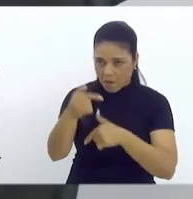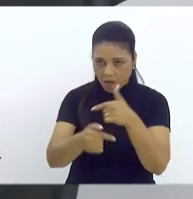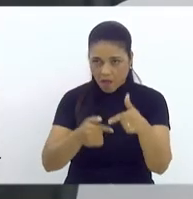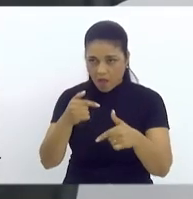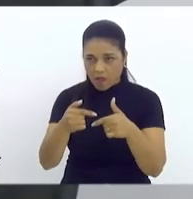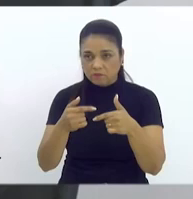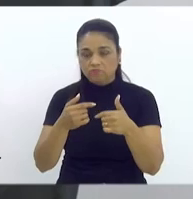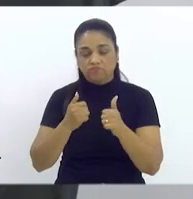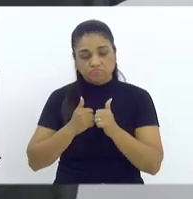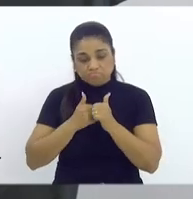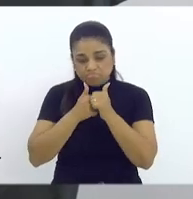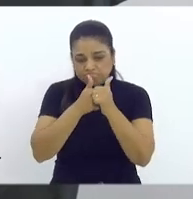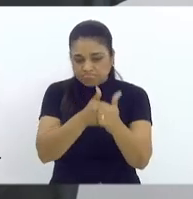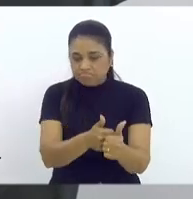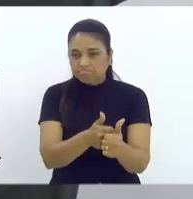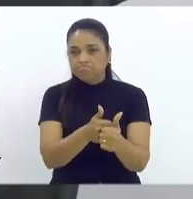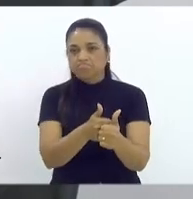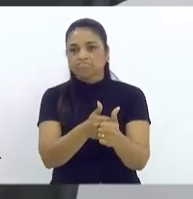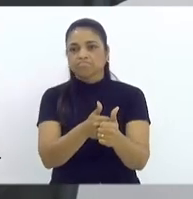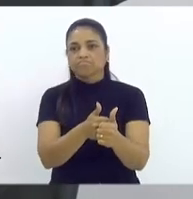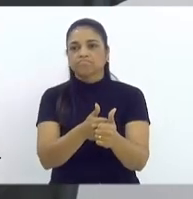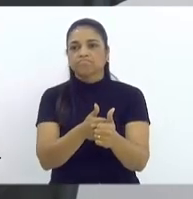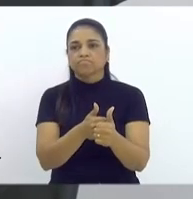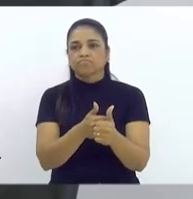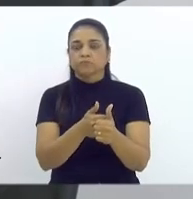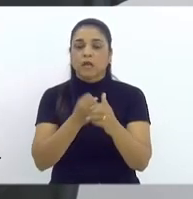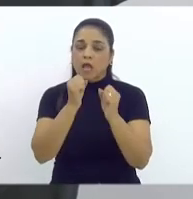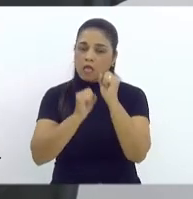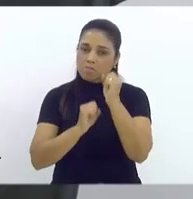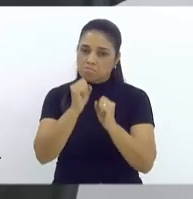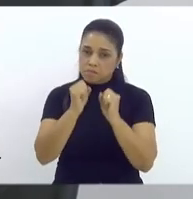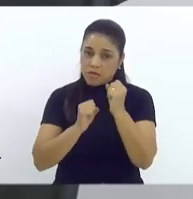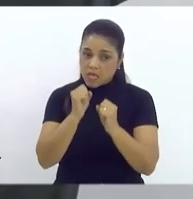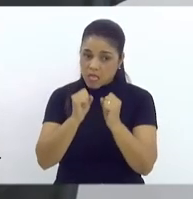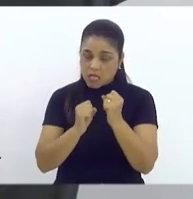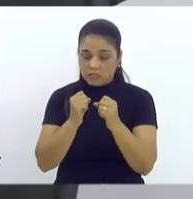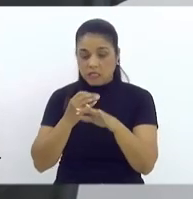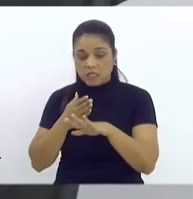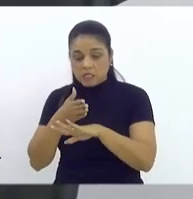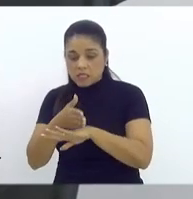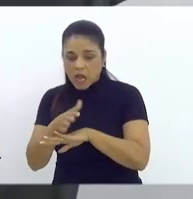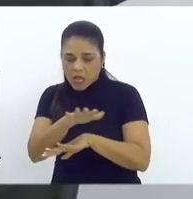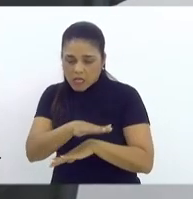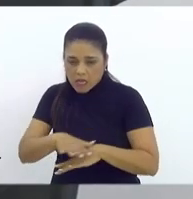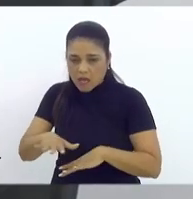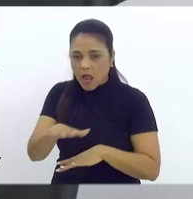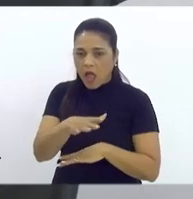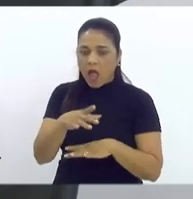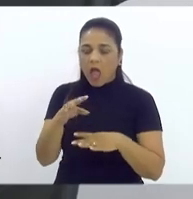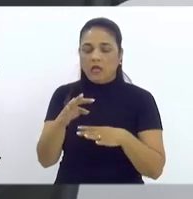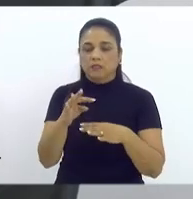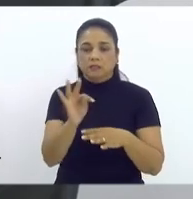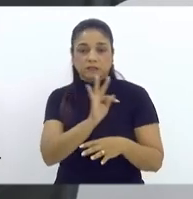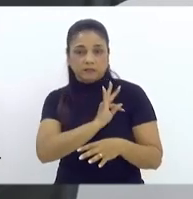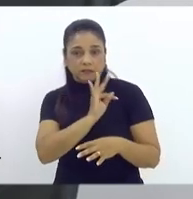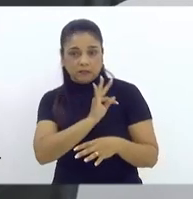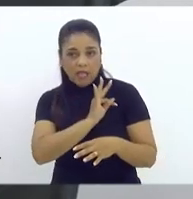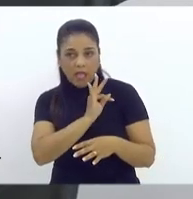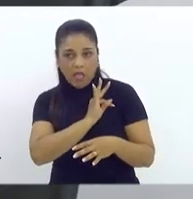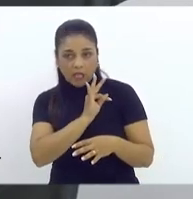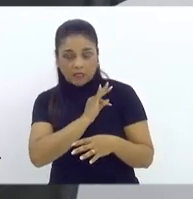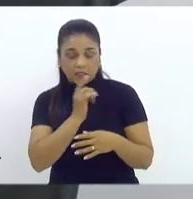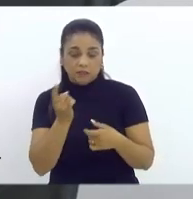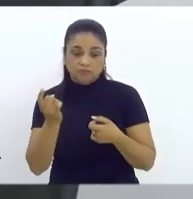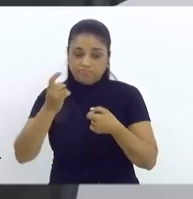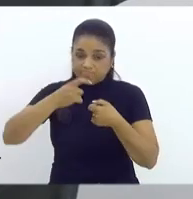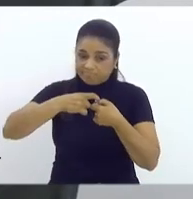como prosseguir na oitiva da empresa ou adentrar em campos mais técnicos no serviço concessionado de gás sem